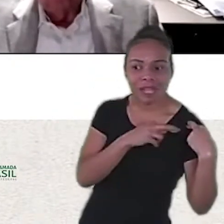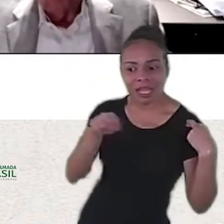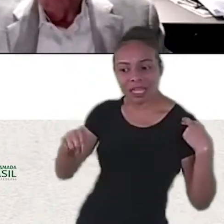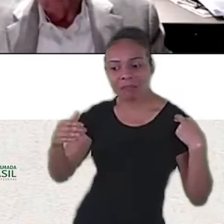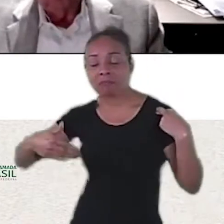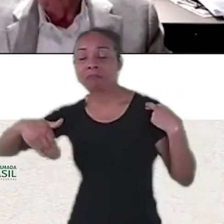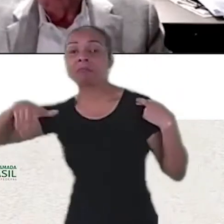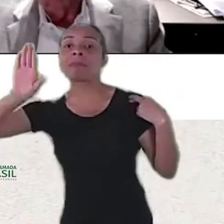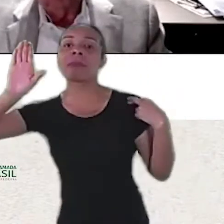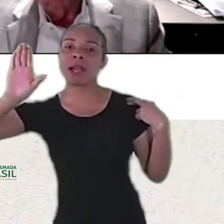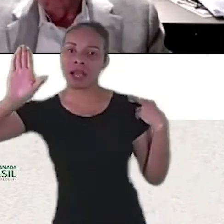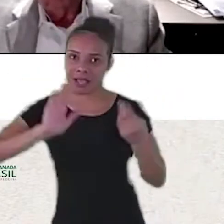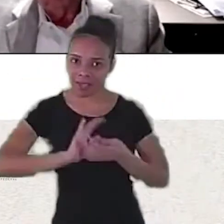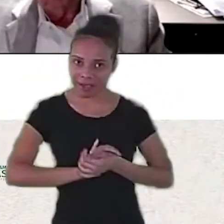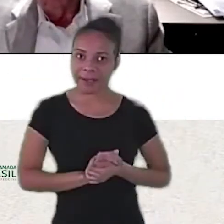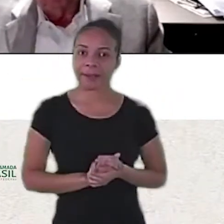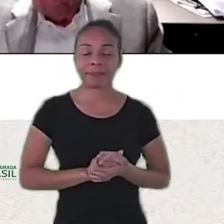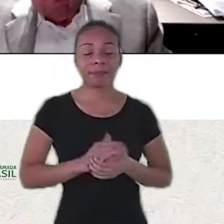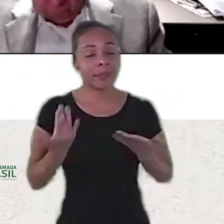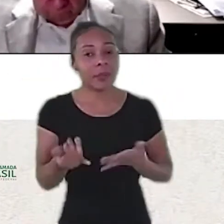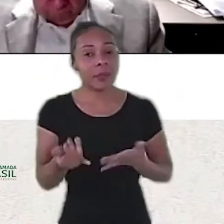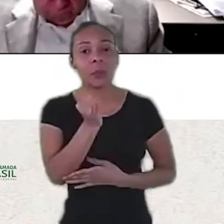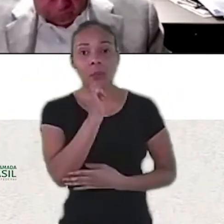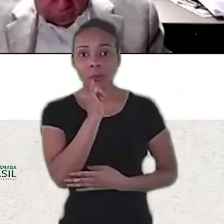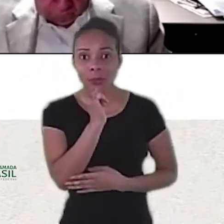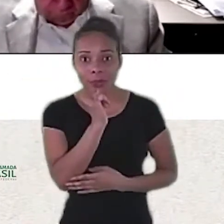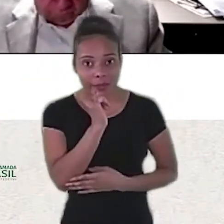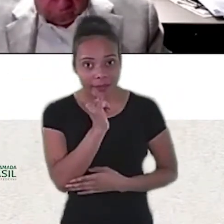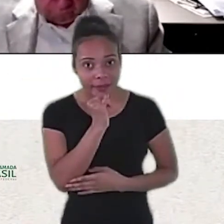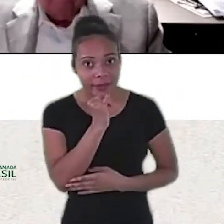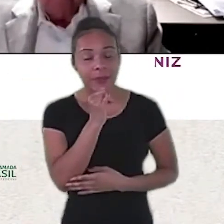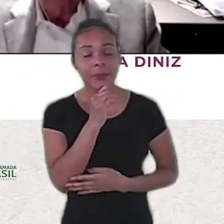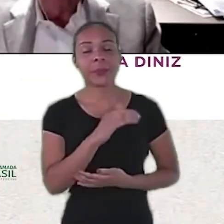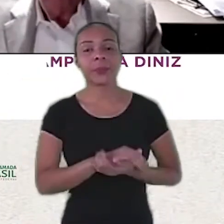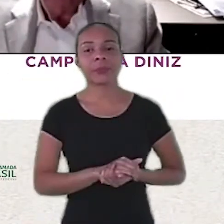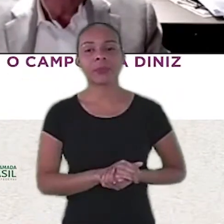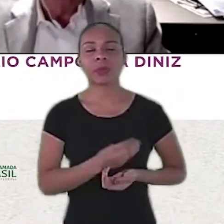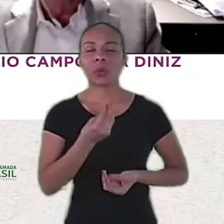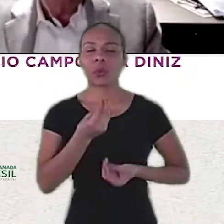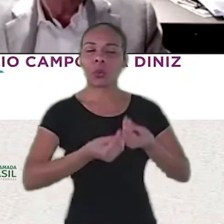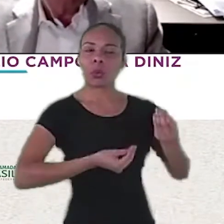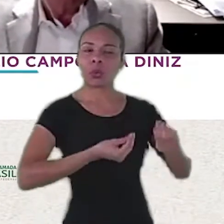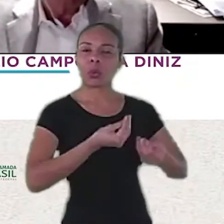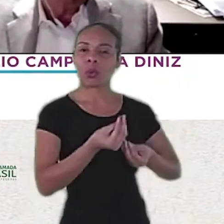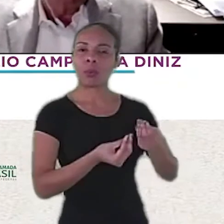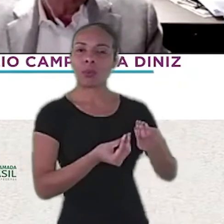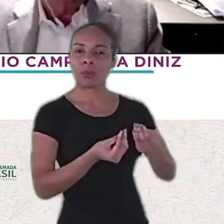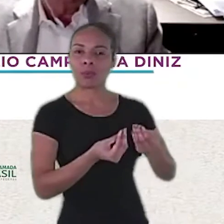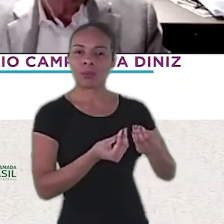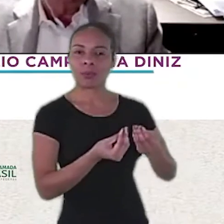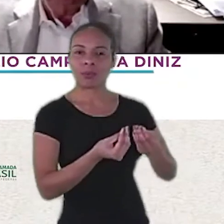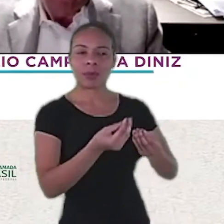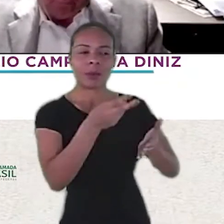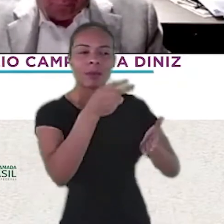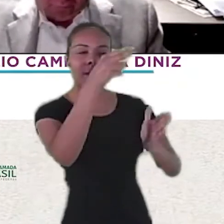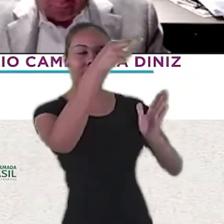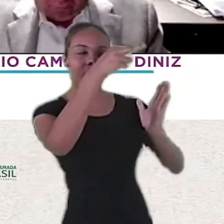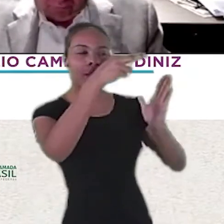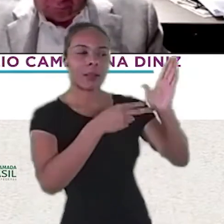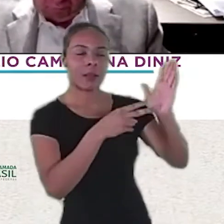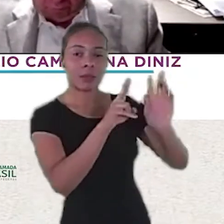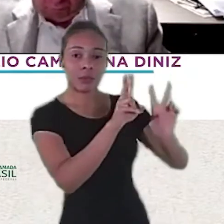de como que você ler sobre a China pode lançar luz sobre o